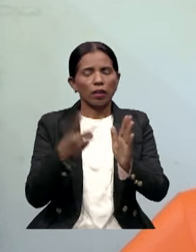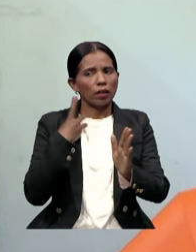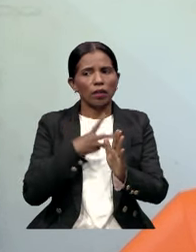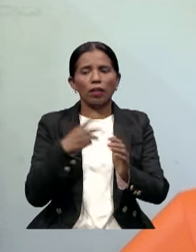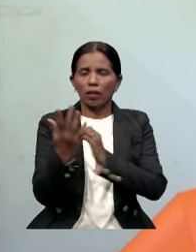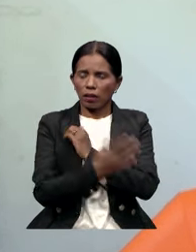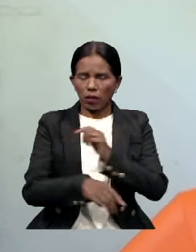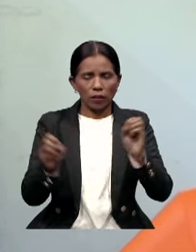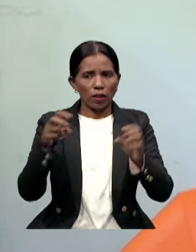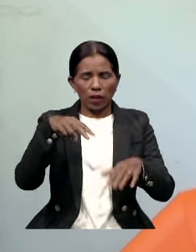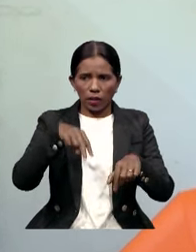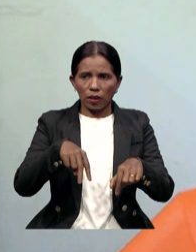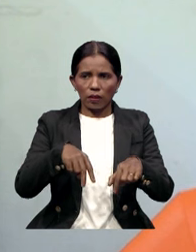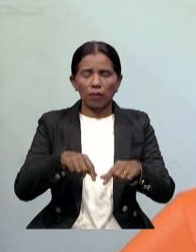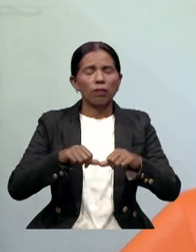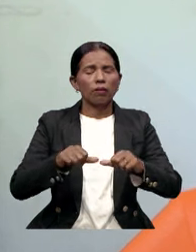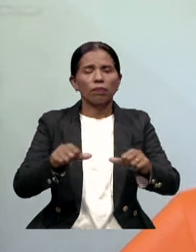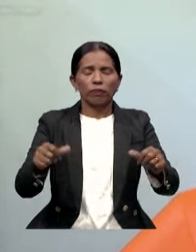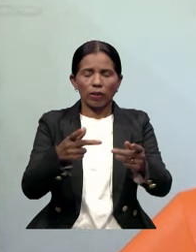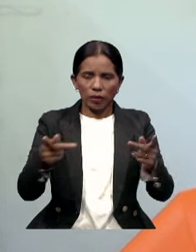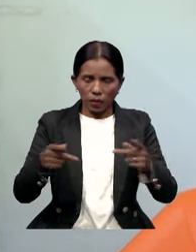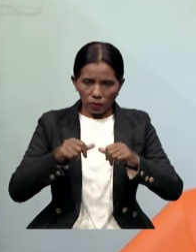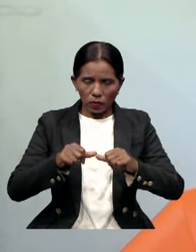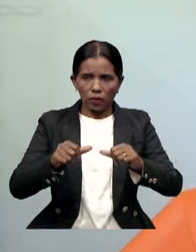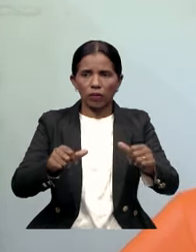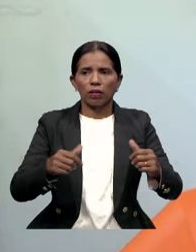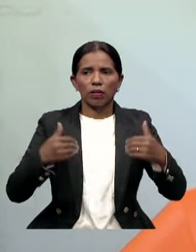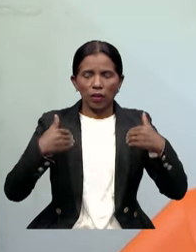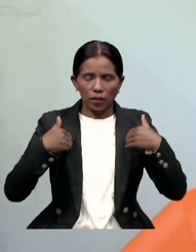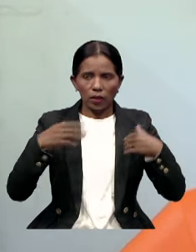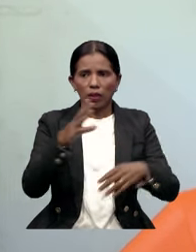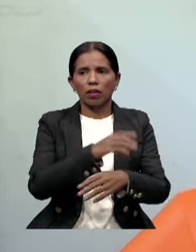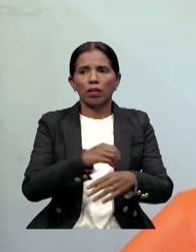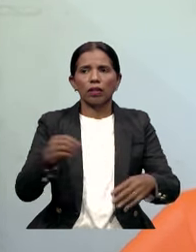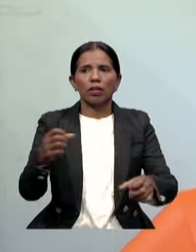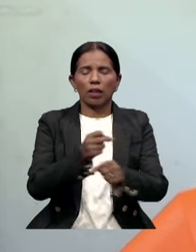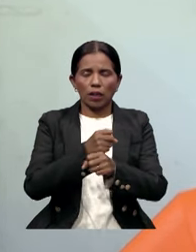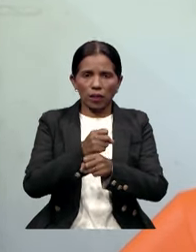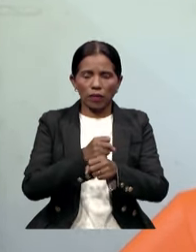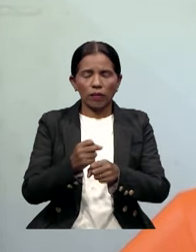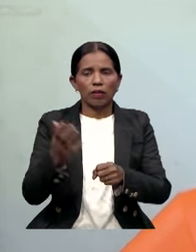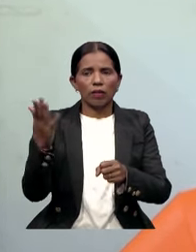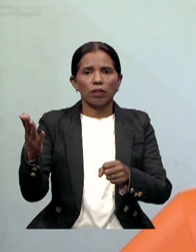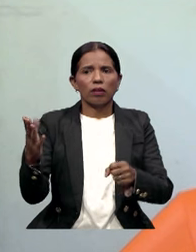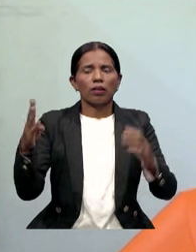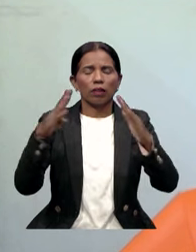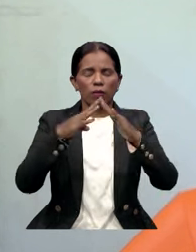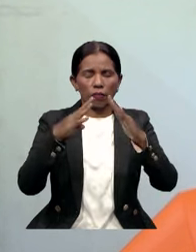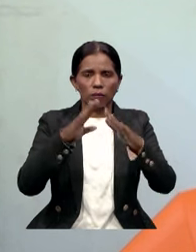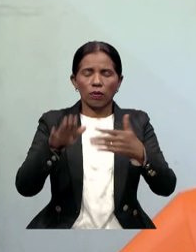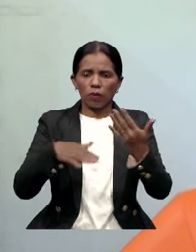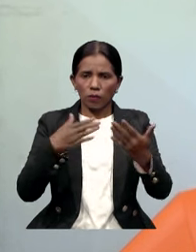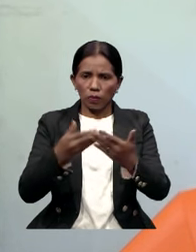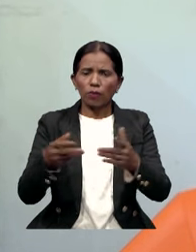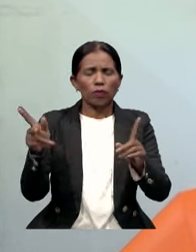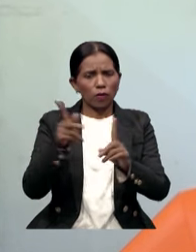mas fati sira continua lao prática sira ia cafeteria ia café ia uma mamuk sira fati balo na